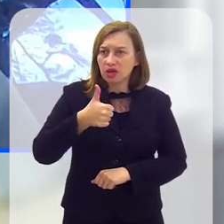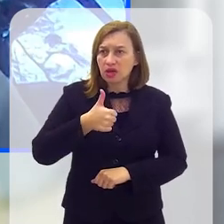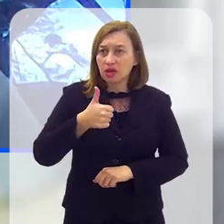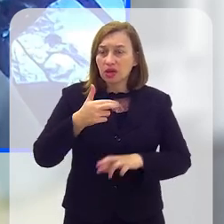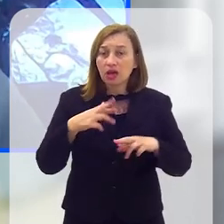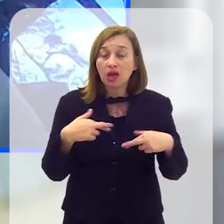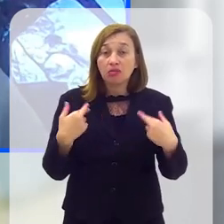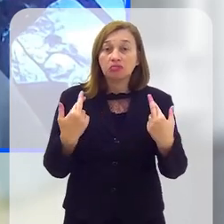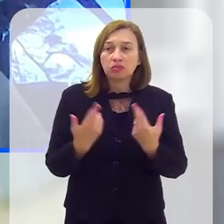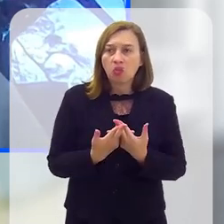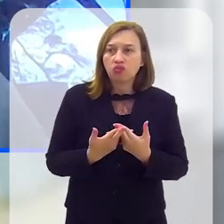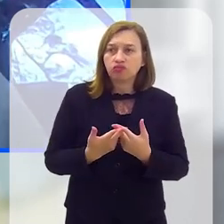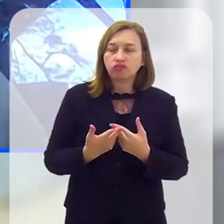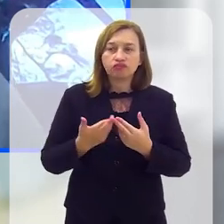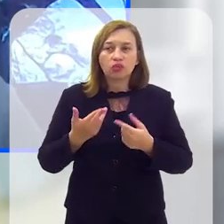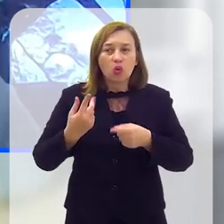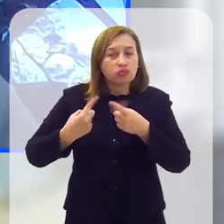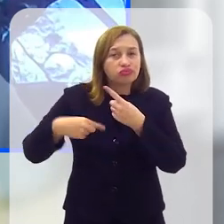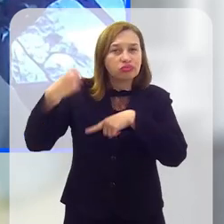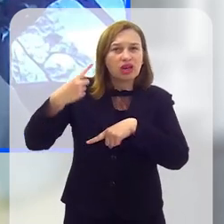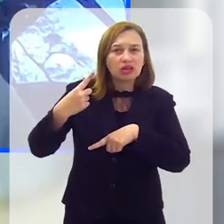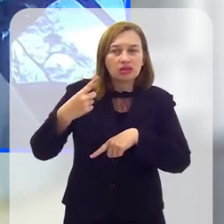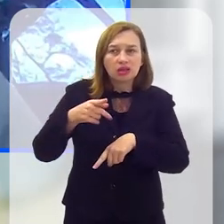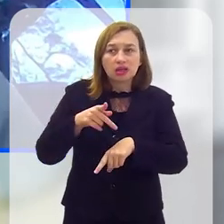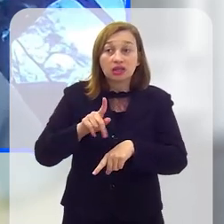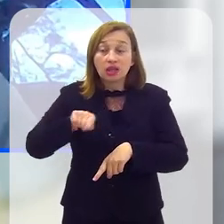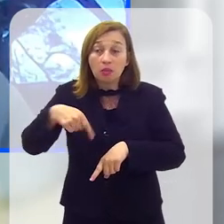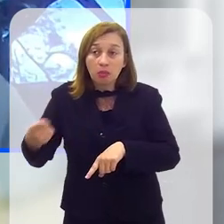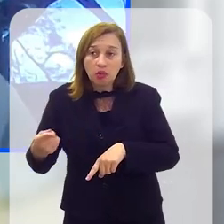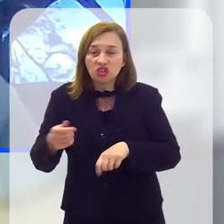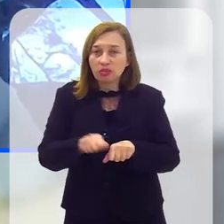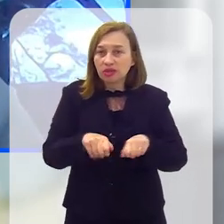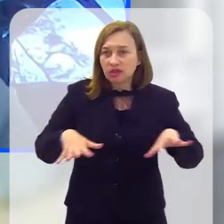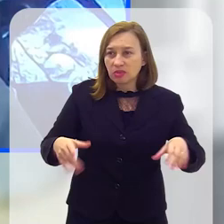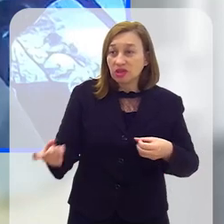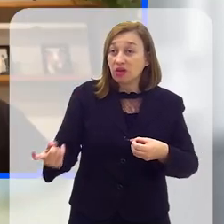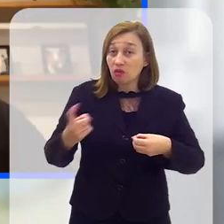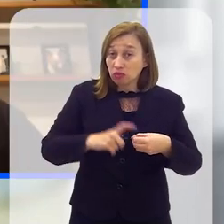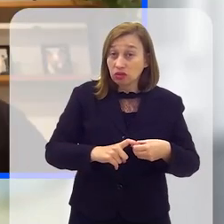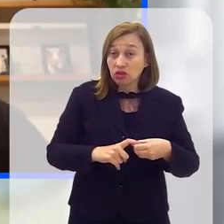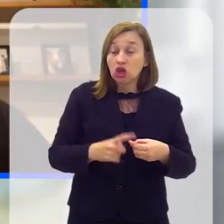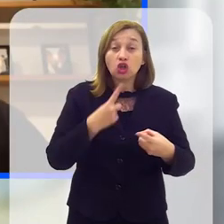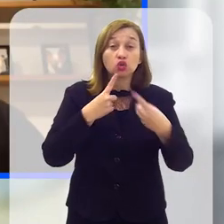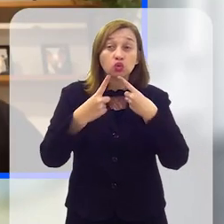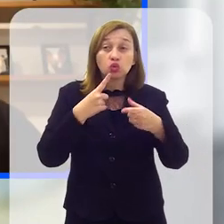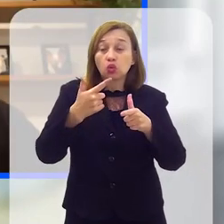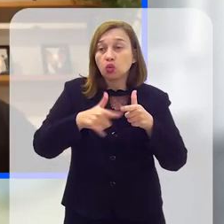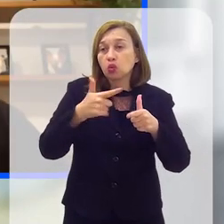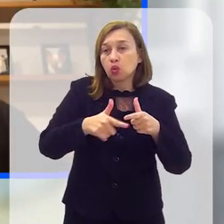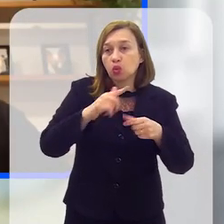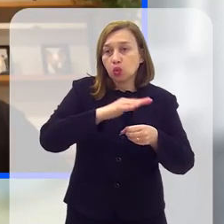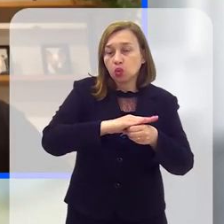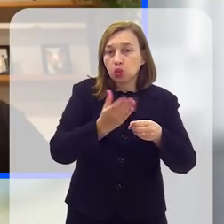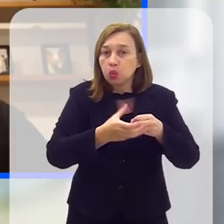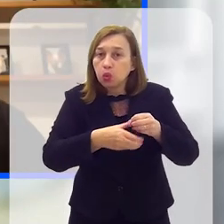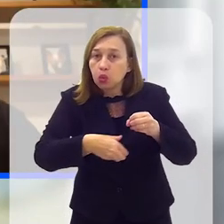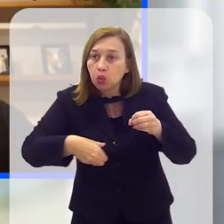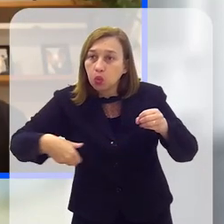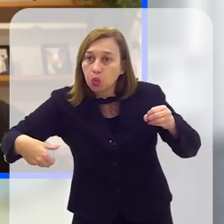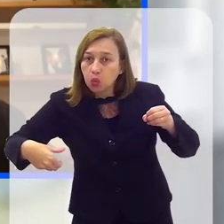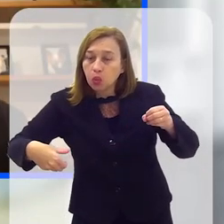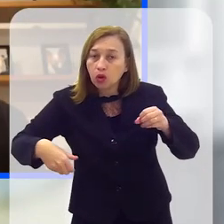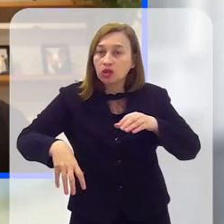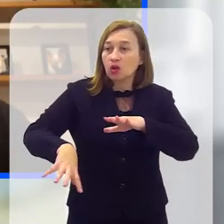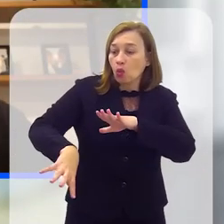a primeira edição, foi um sucesso, mas era pós-pandemia, estava retomando. A gente discutiu o problema dos esgotos nas